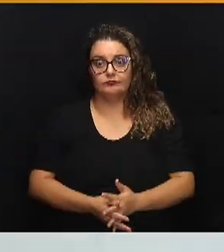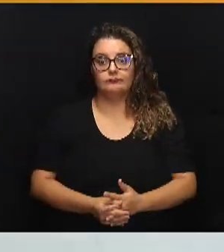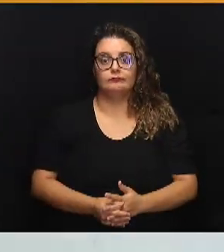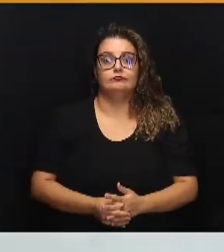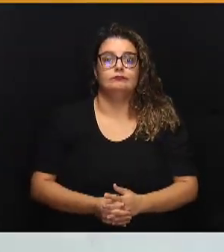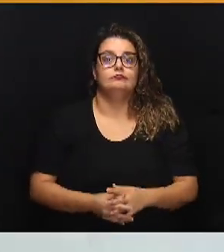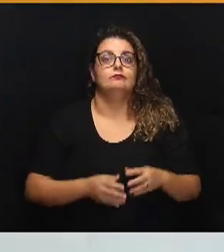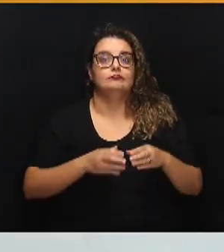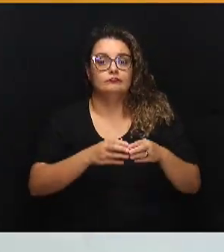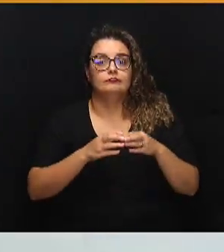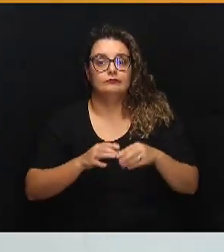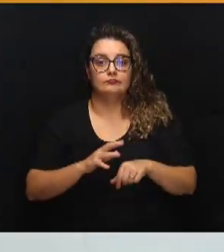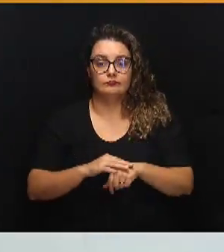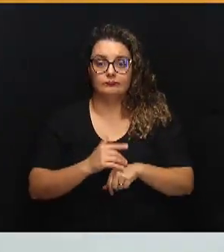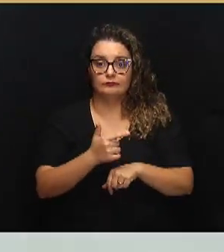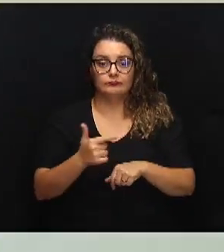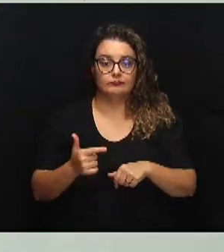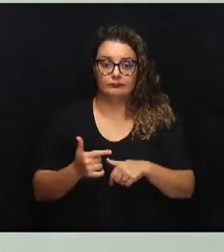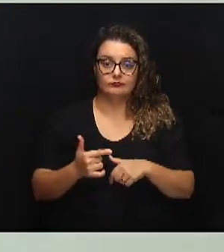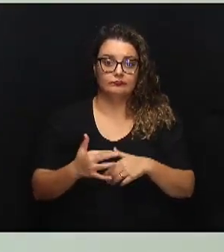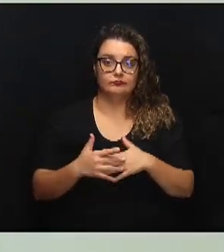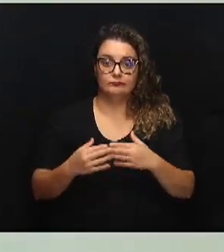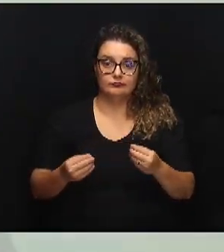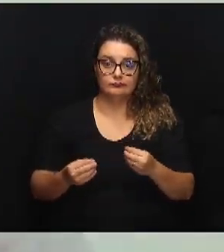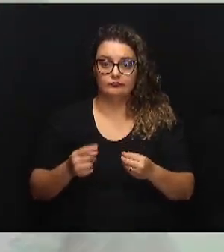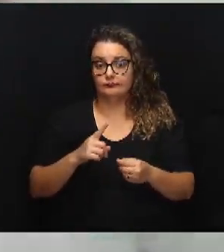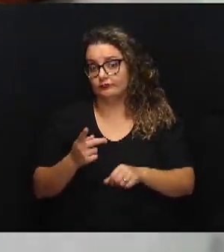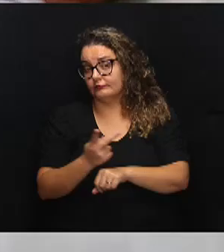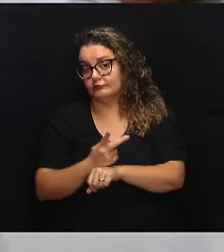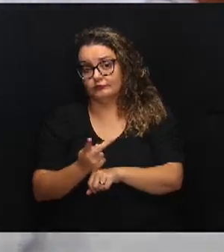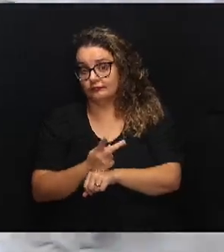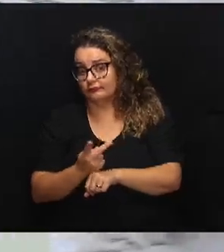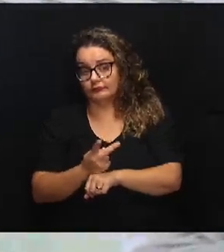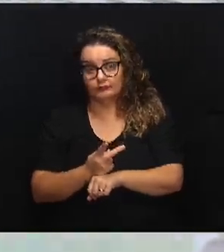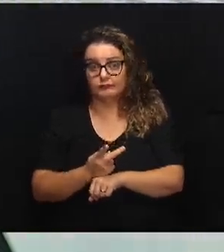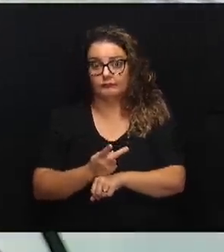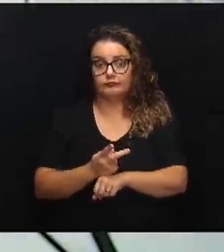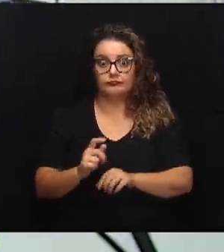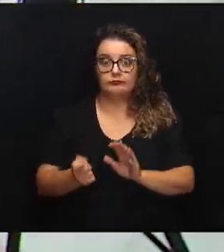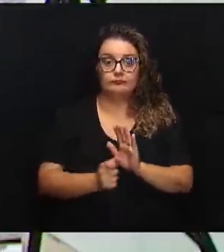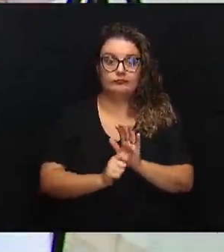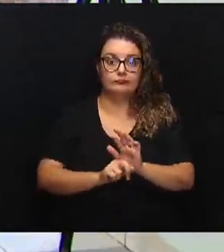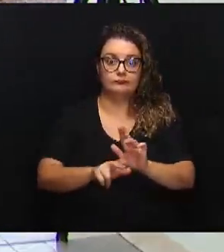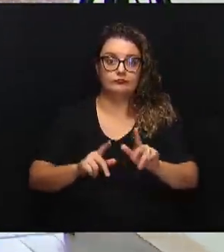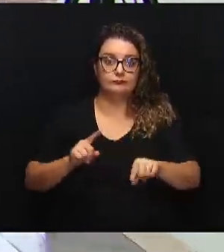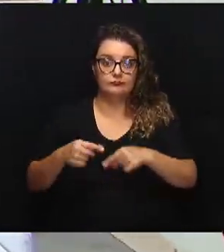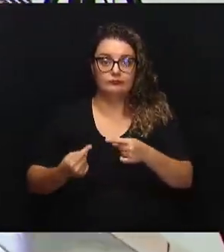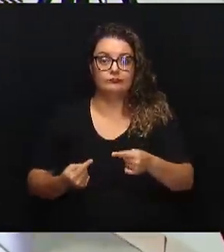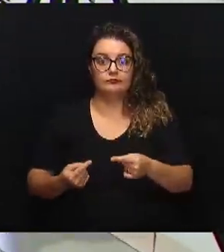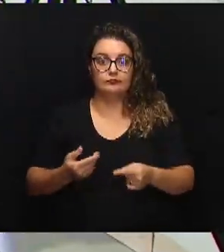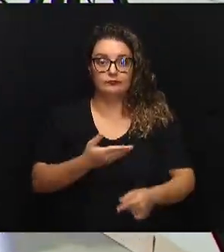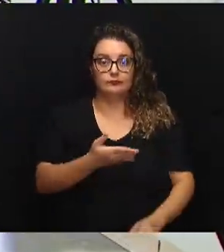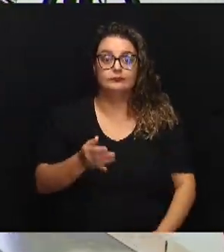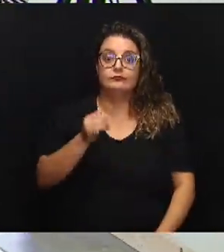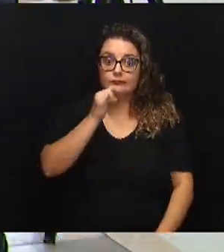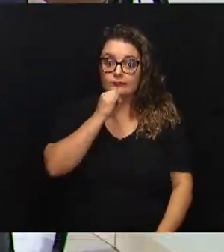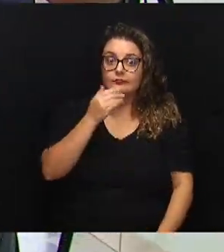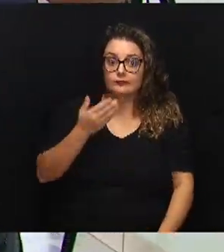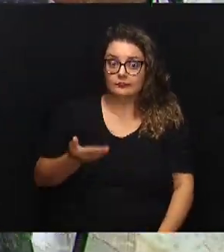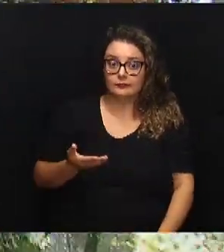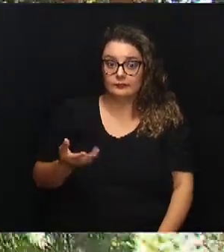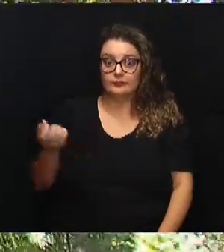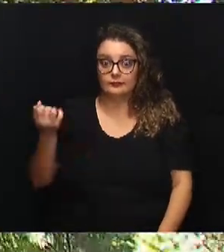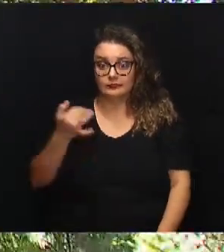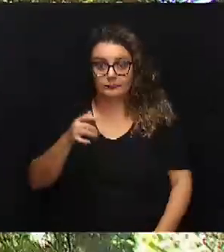convivência com uma doença que não tem cura, sem precisar recorrer mais ao uso de qualquer substância. E vocês são exemplo disso, então? Quantas